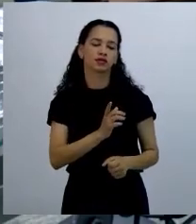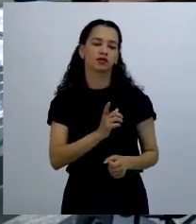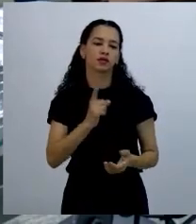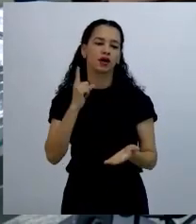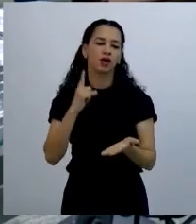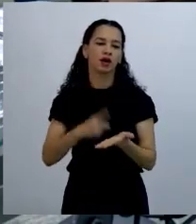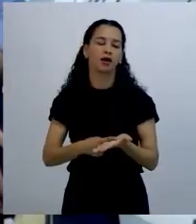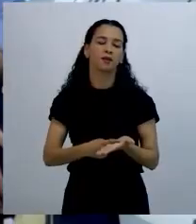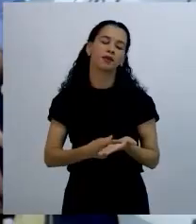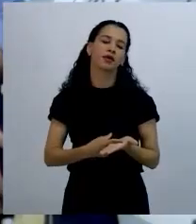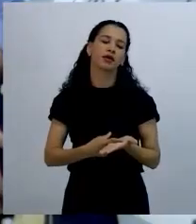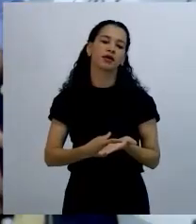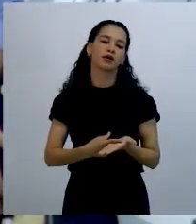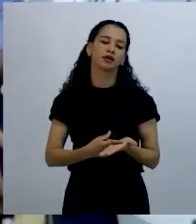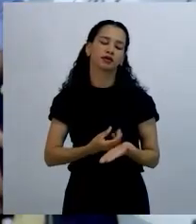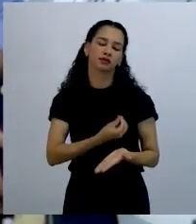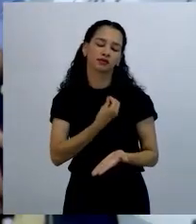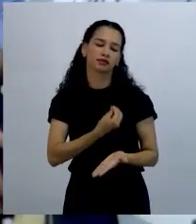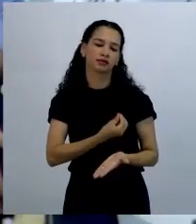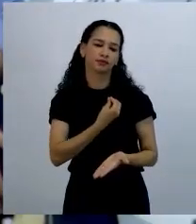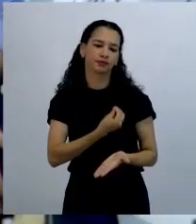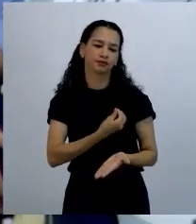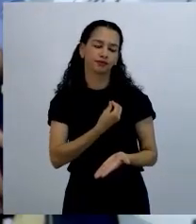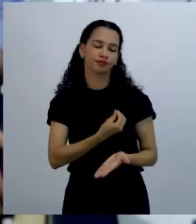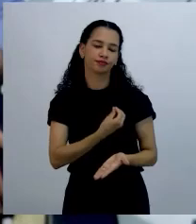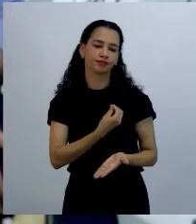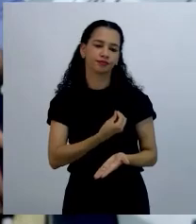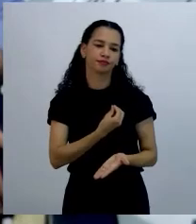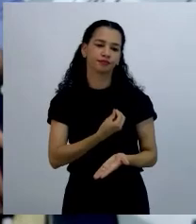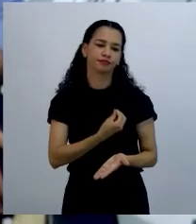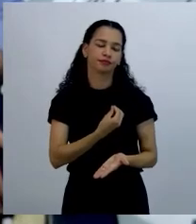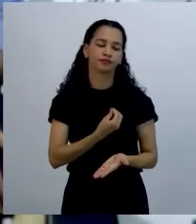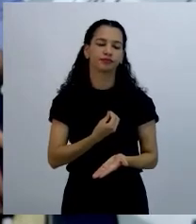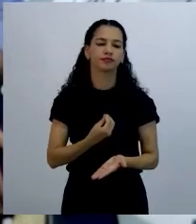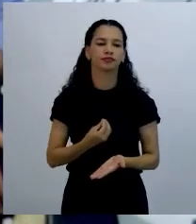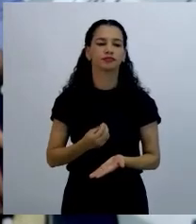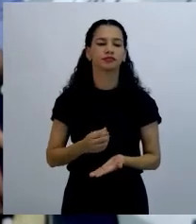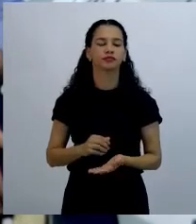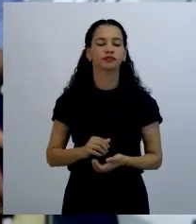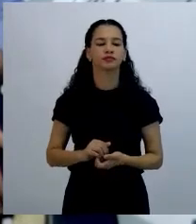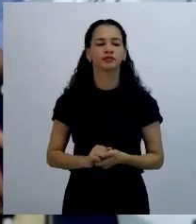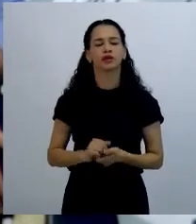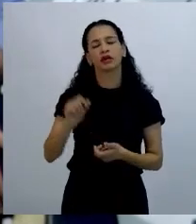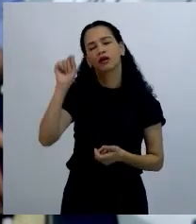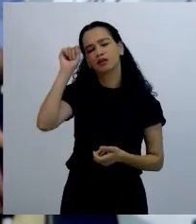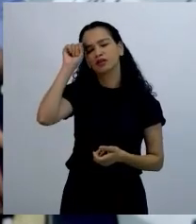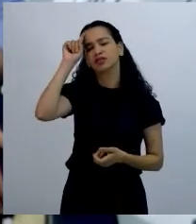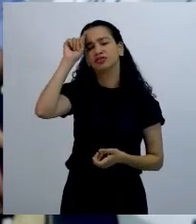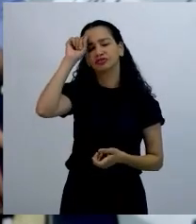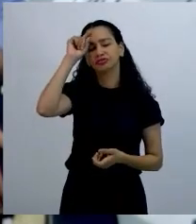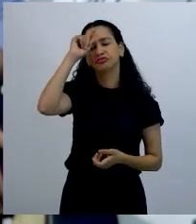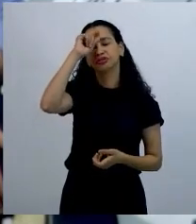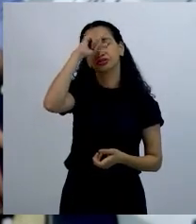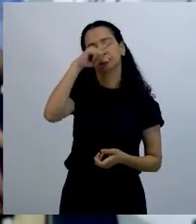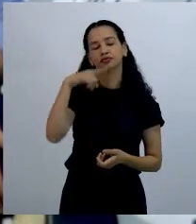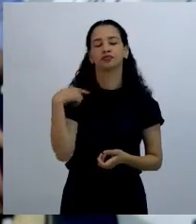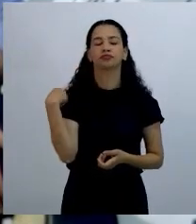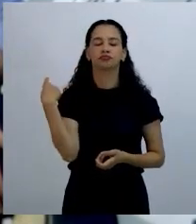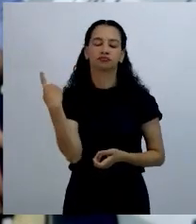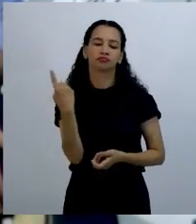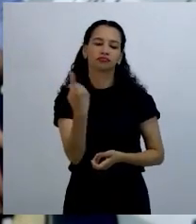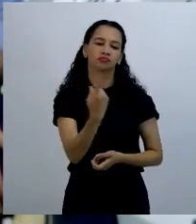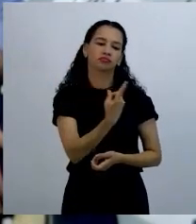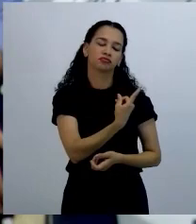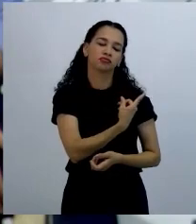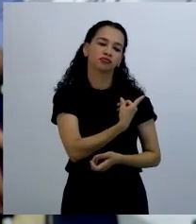dificuldade Nossa é exatamente aqui é porque a vida vai sendo transformada a gente vive uma outra situação